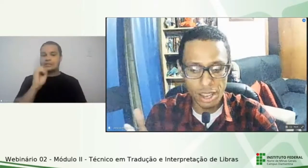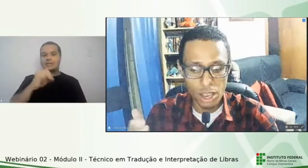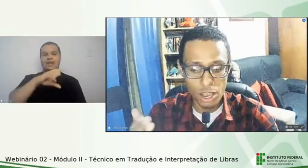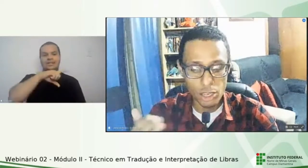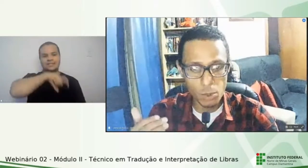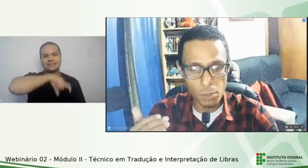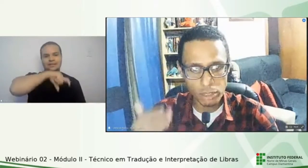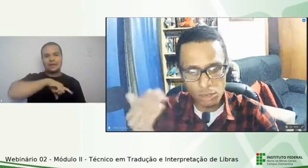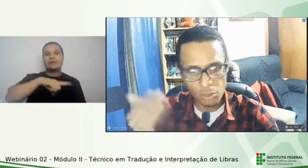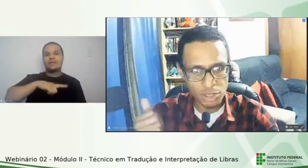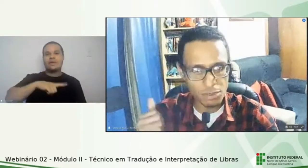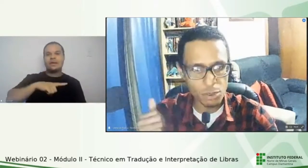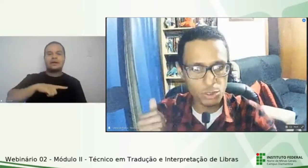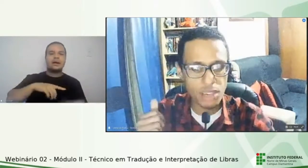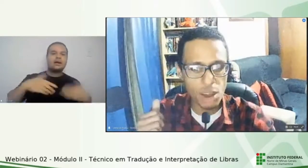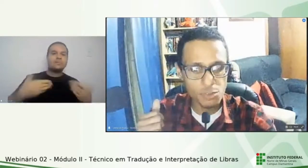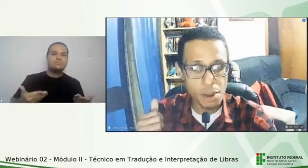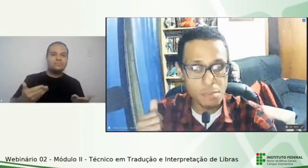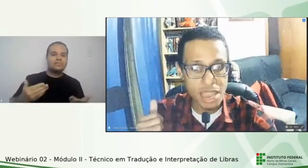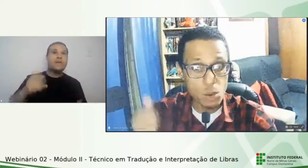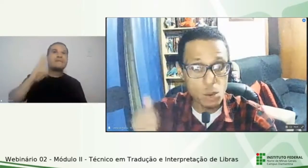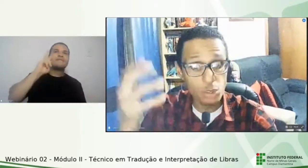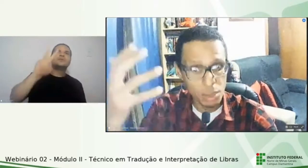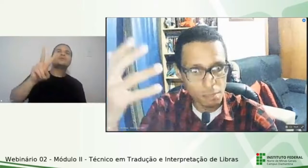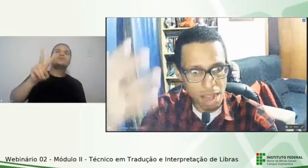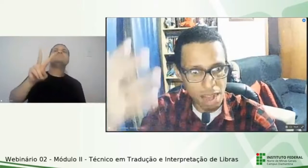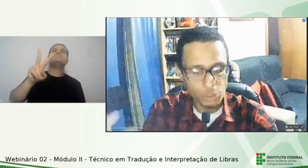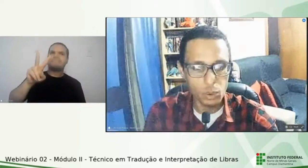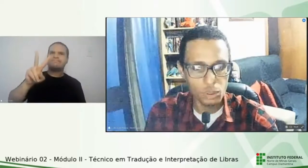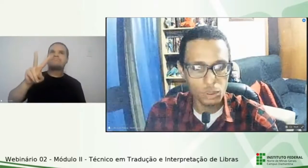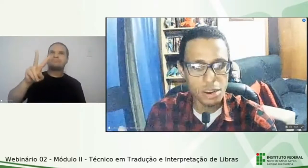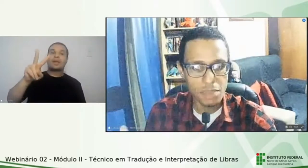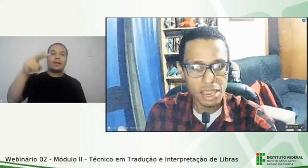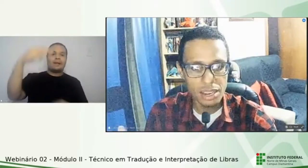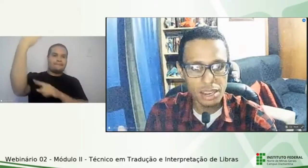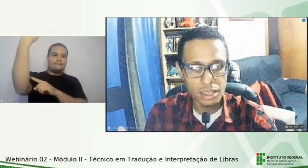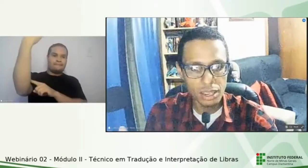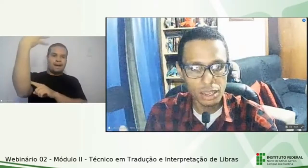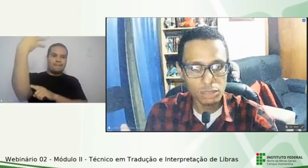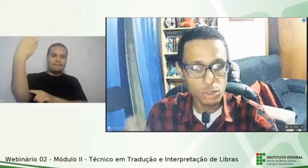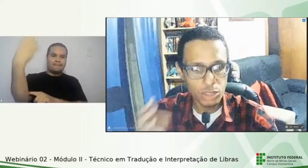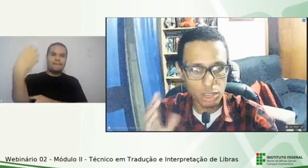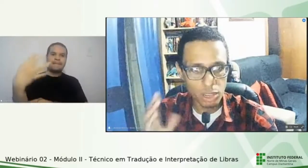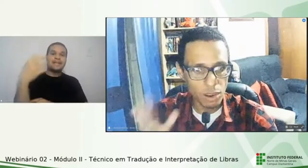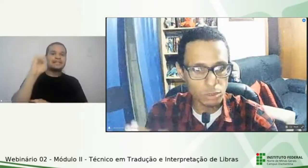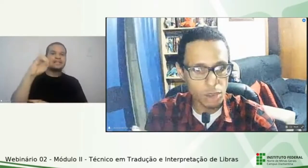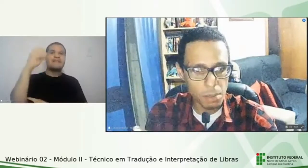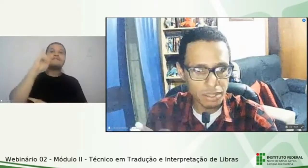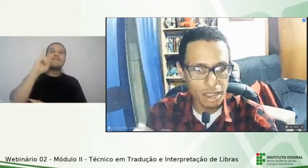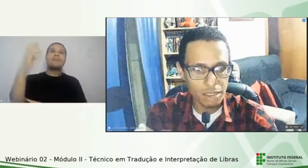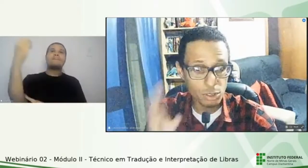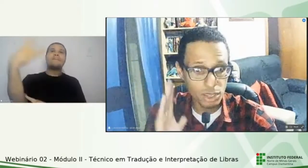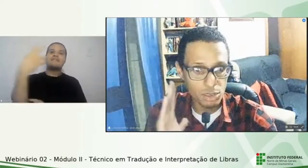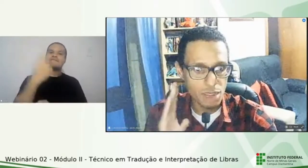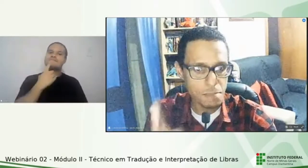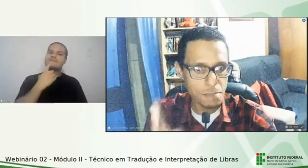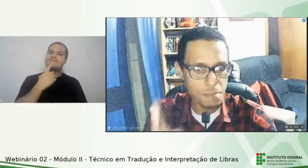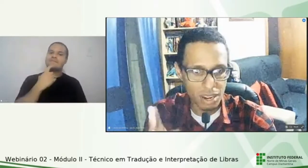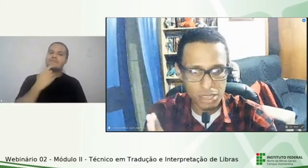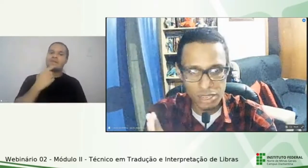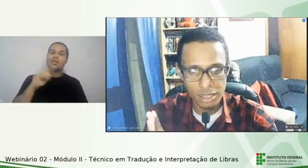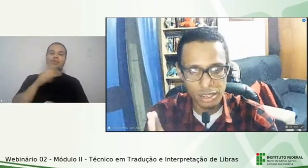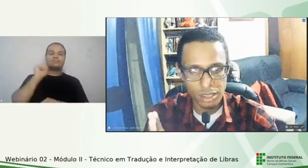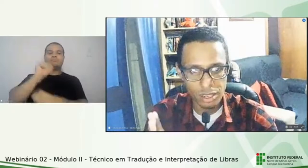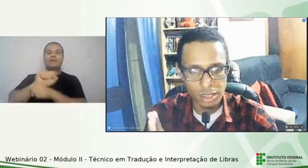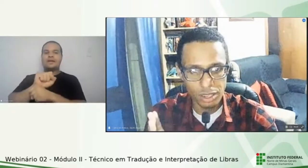CNH. No momento que você vê o sinal vermelho ou o semáforo na cor vermelha, você não vai ultrapassar, você não vai passar